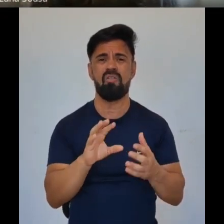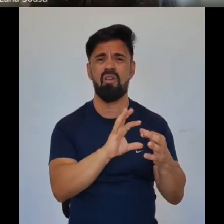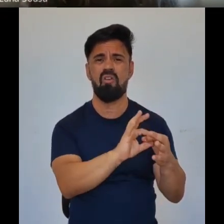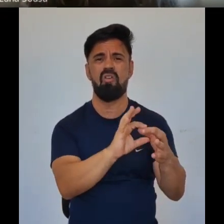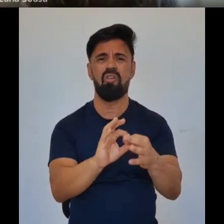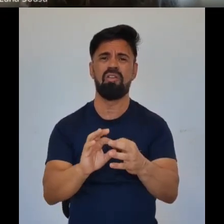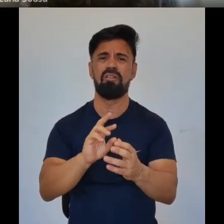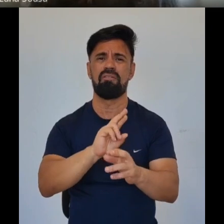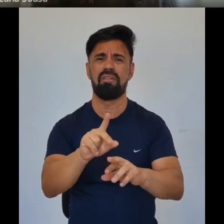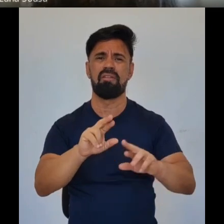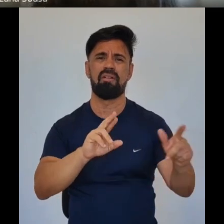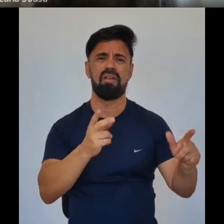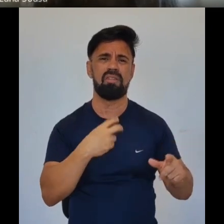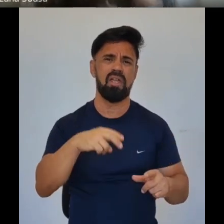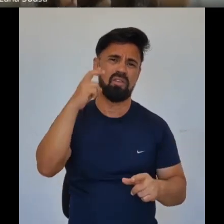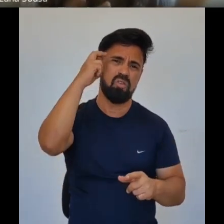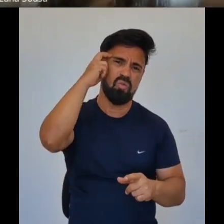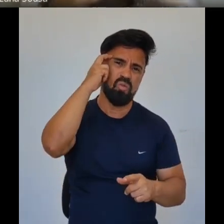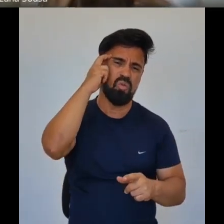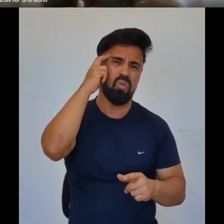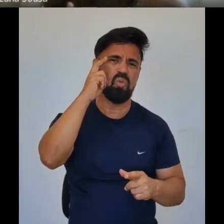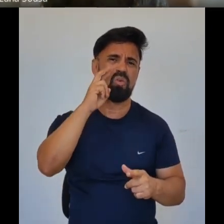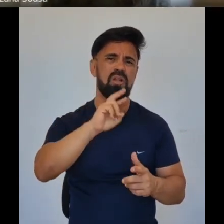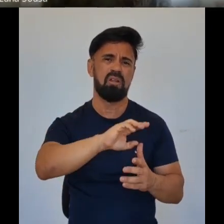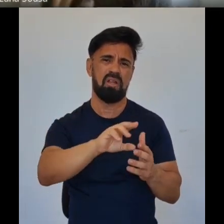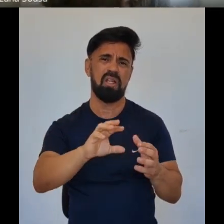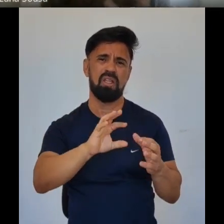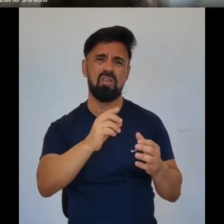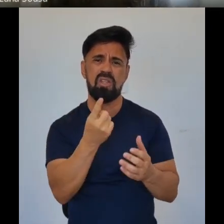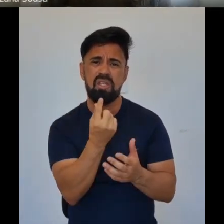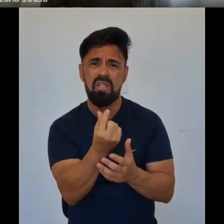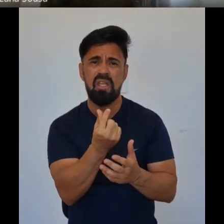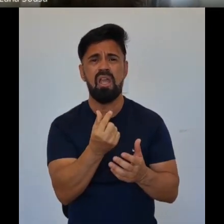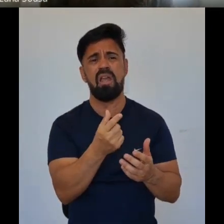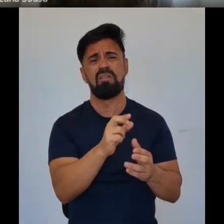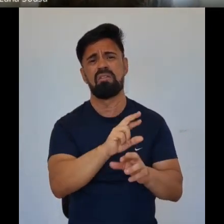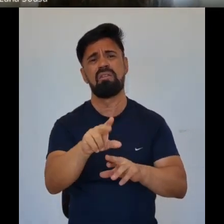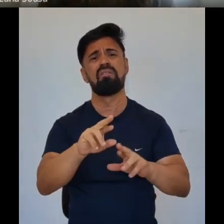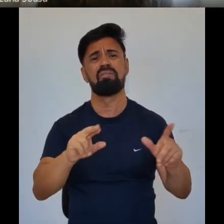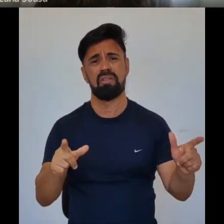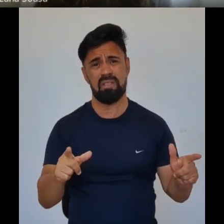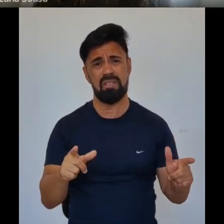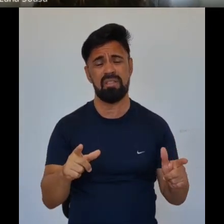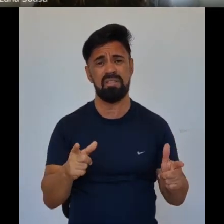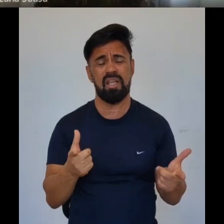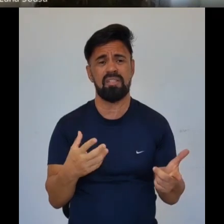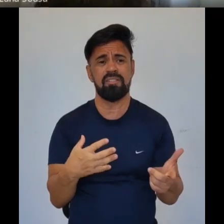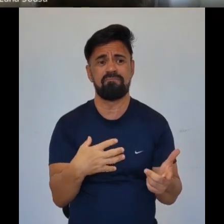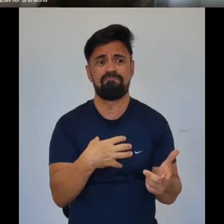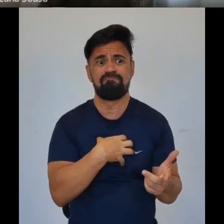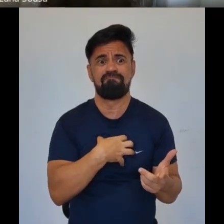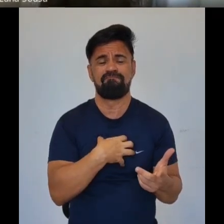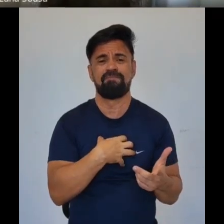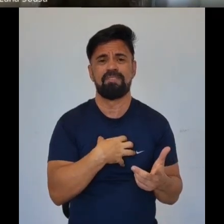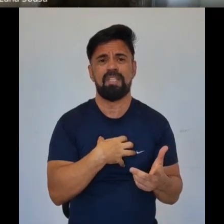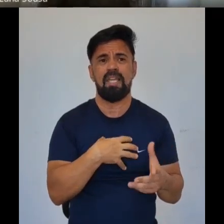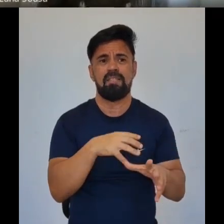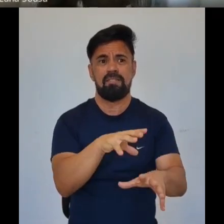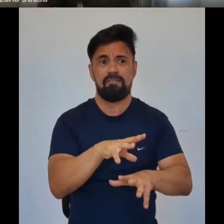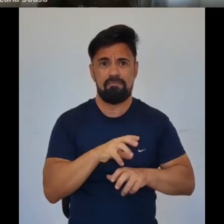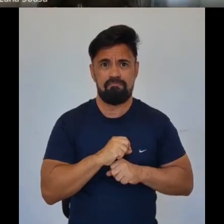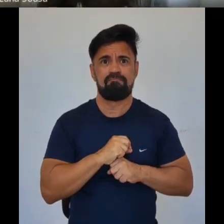de patologia, quando pensamos que cada um deles vive em contextos socioeconômicos e culturais diferentes, aí nós